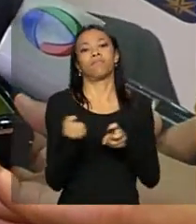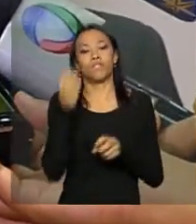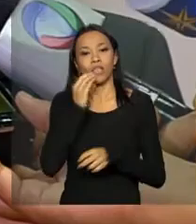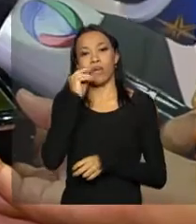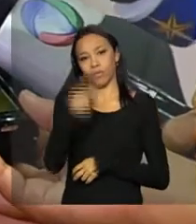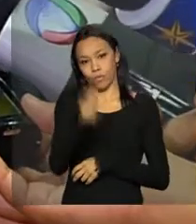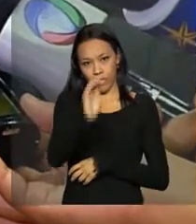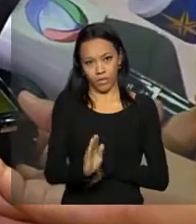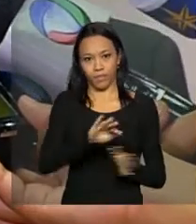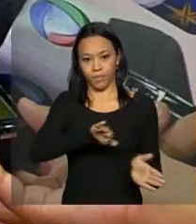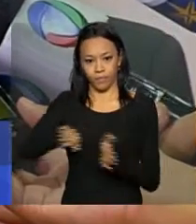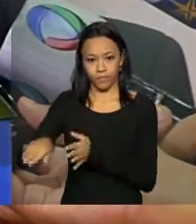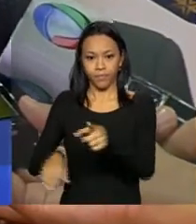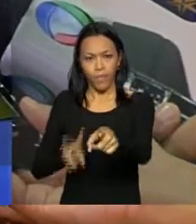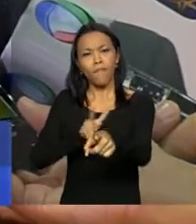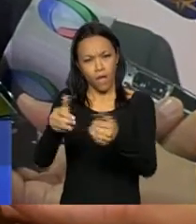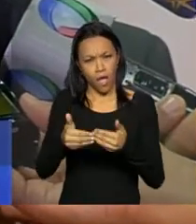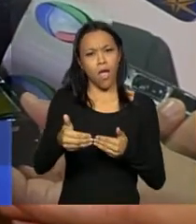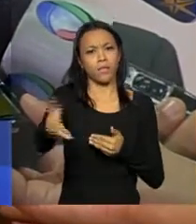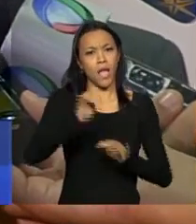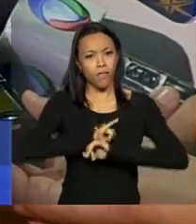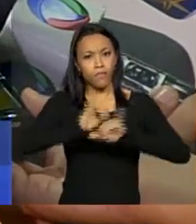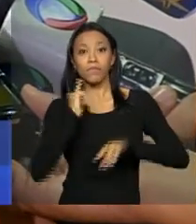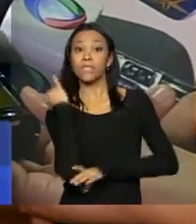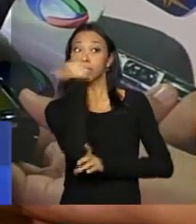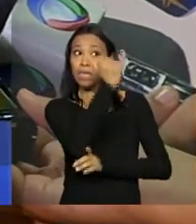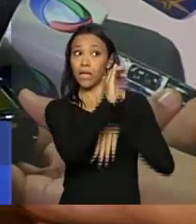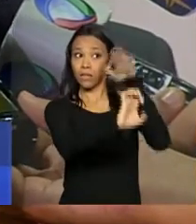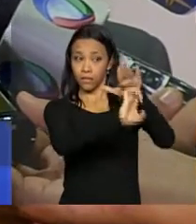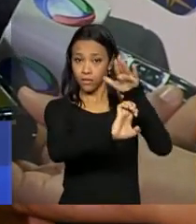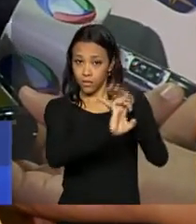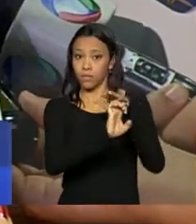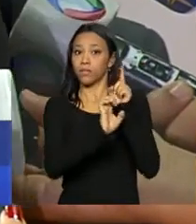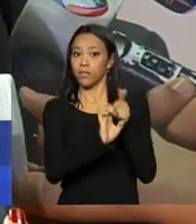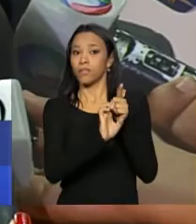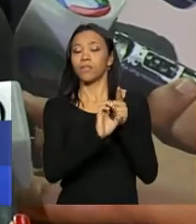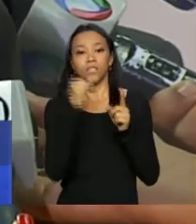a será comunicado tanto à operadora como numa própria delegacia